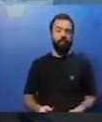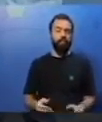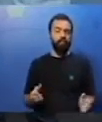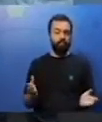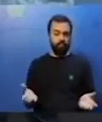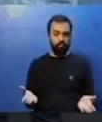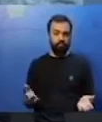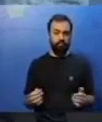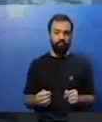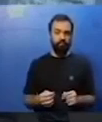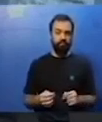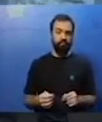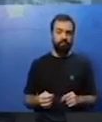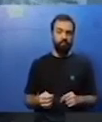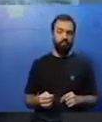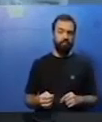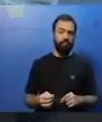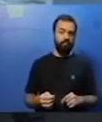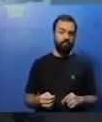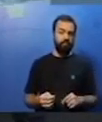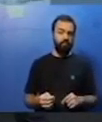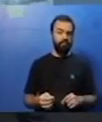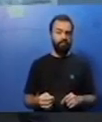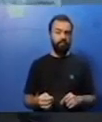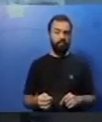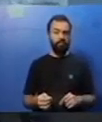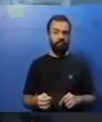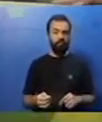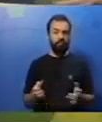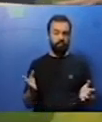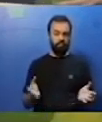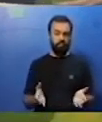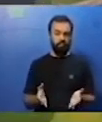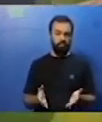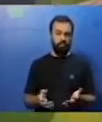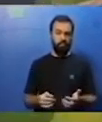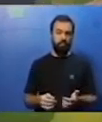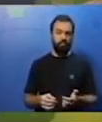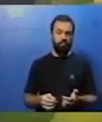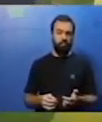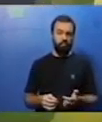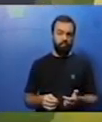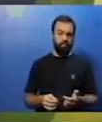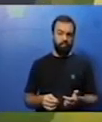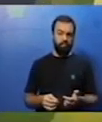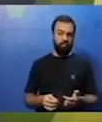Então, ó, processo inverso. A gente tinha um número